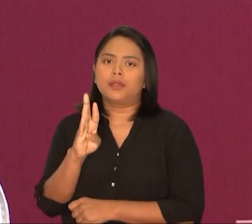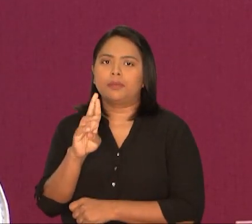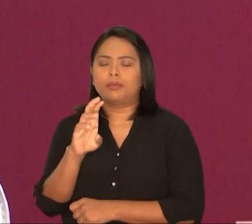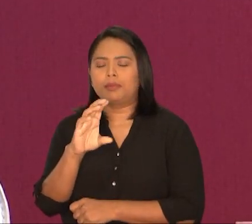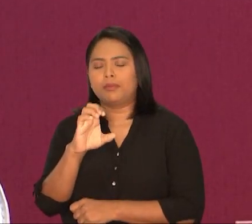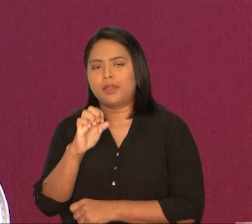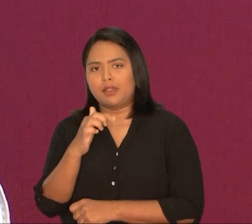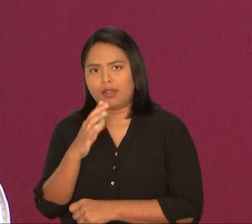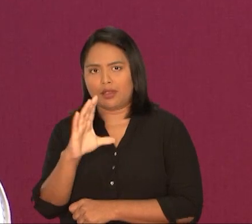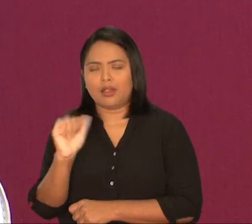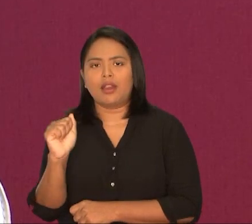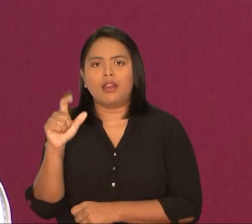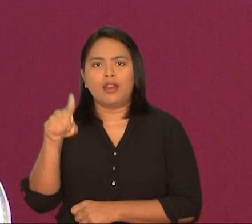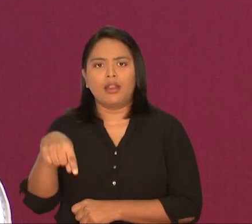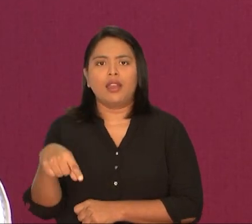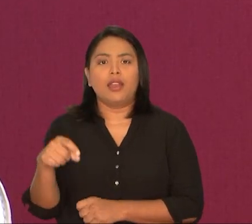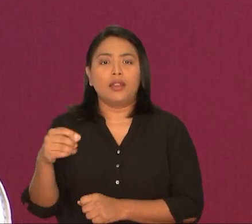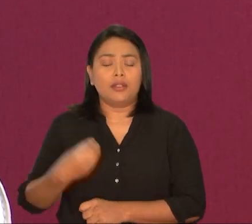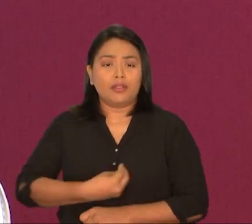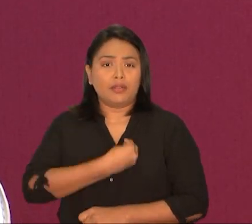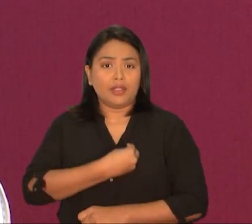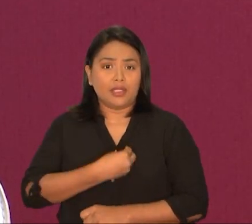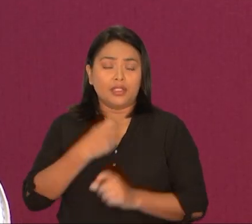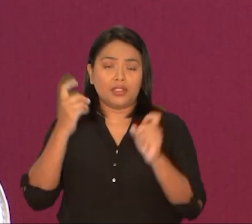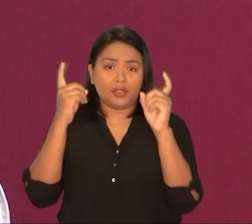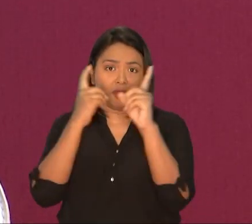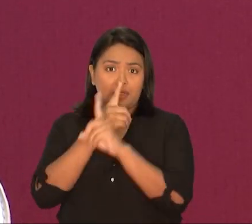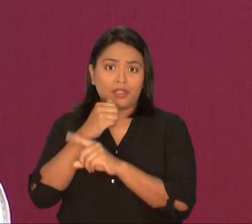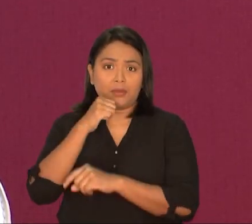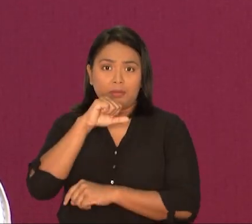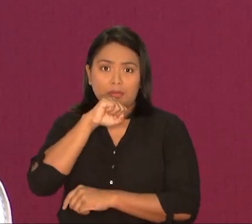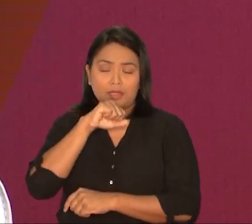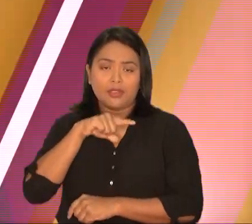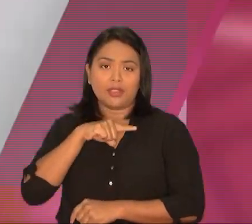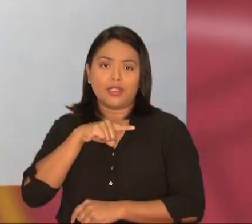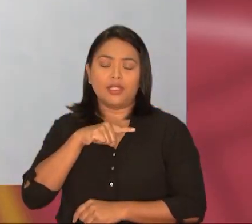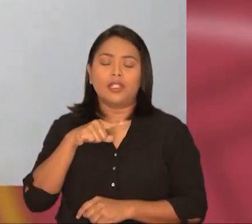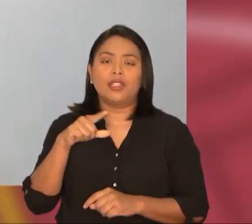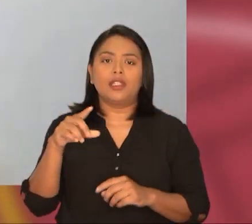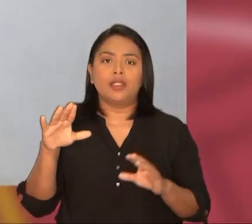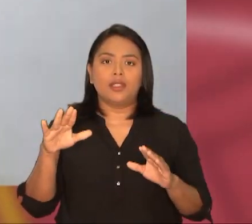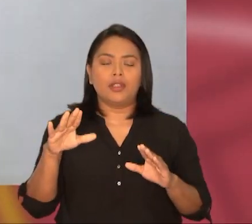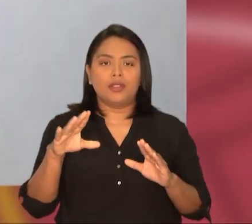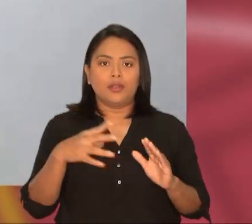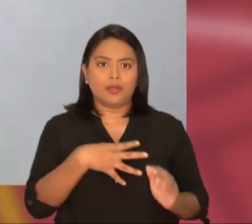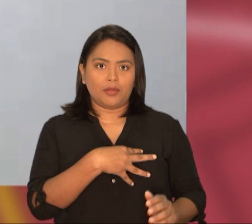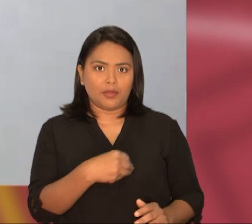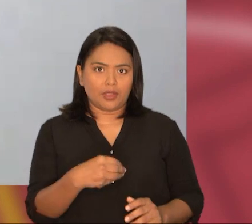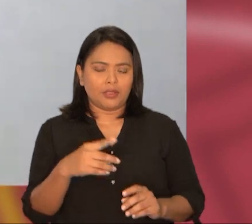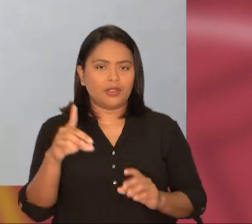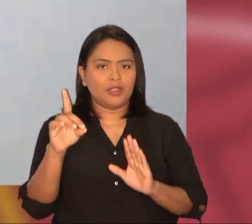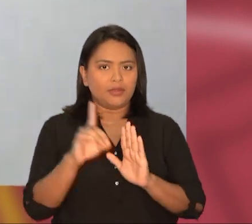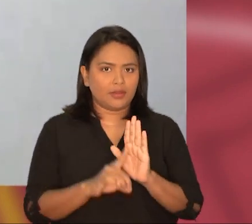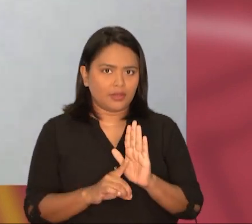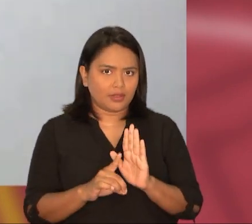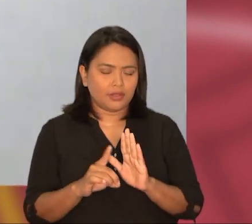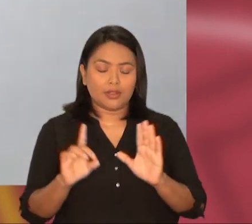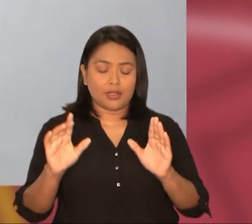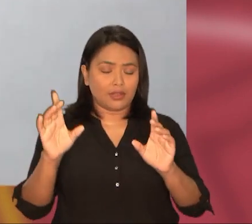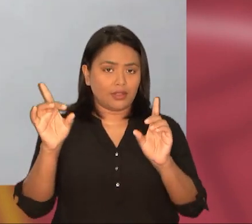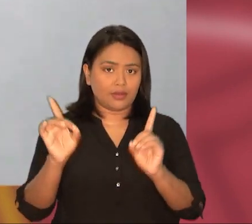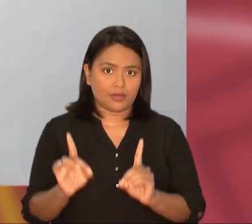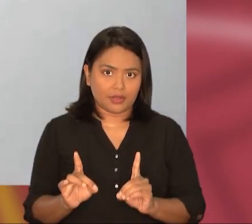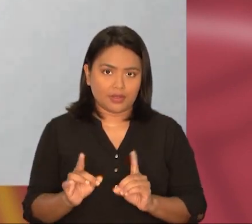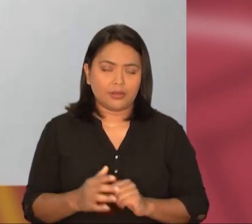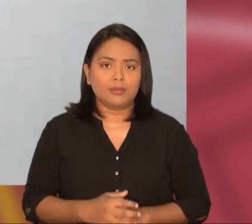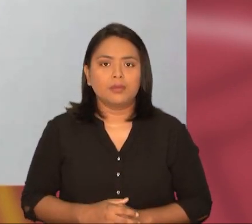vida difícil das mães que têm filho com deficiência. Vamos assistir. Olá, eu me chamo Juliana Rodrigues, eu tenho 2 filhos,